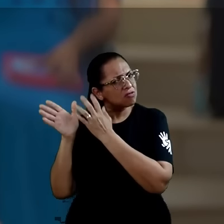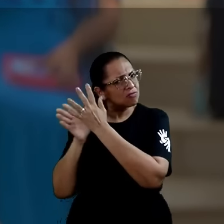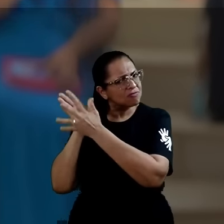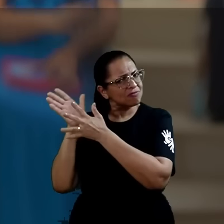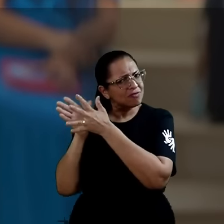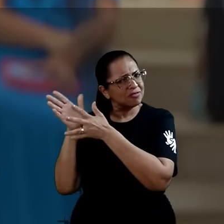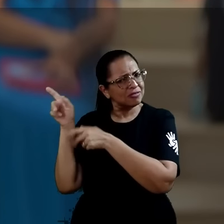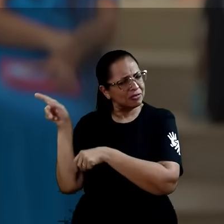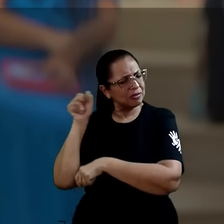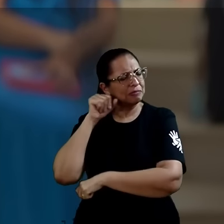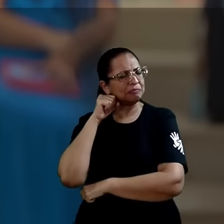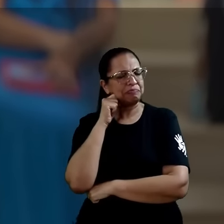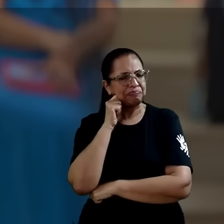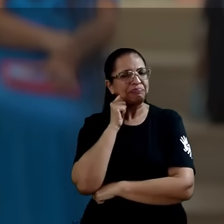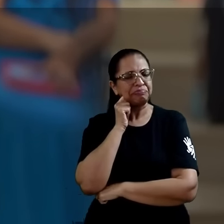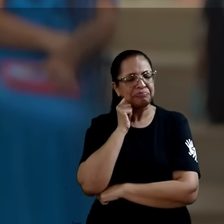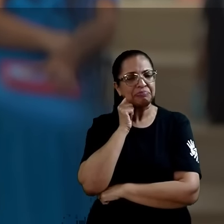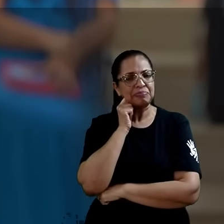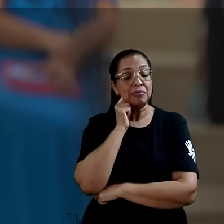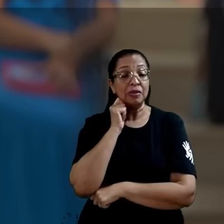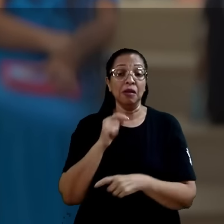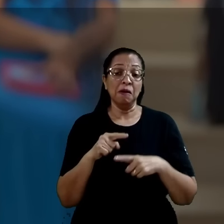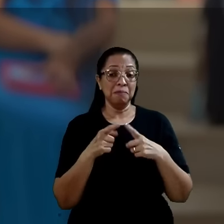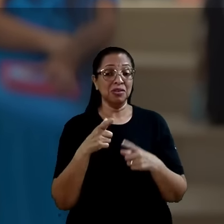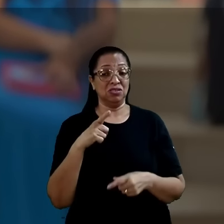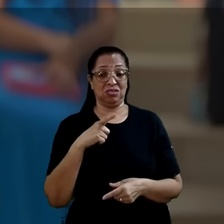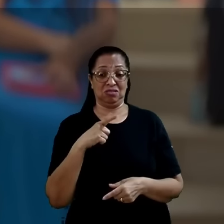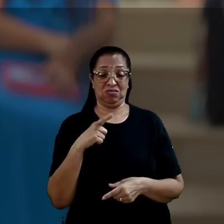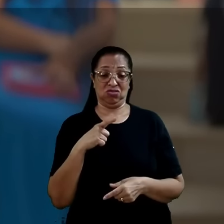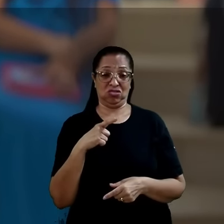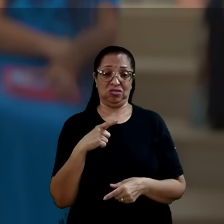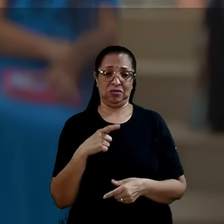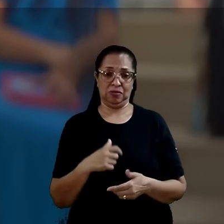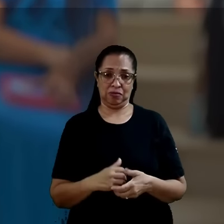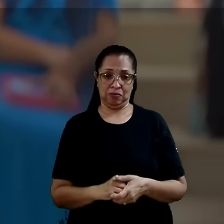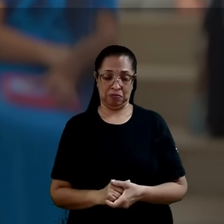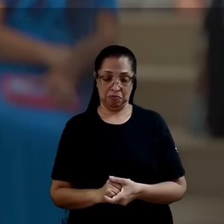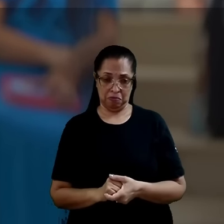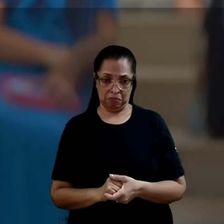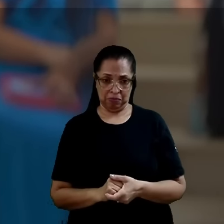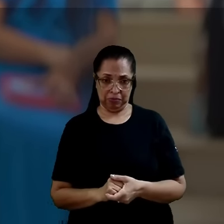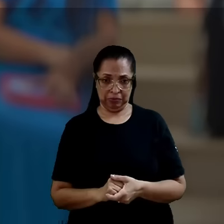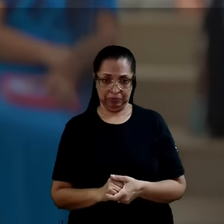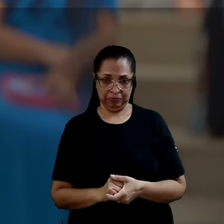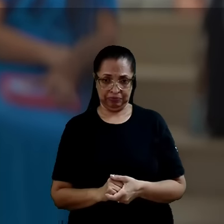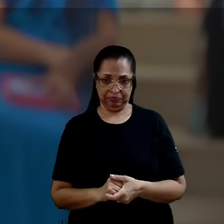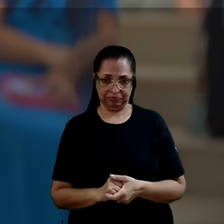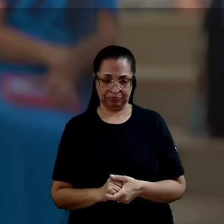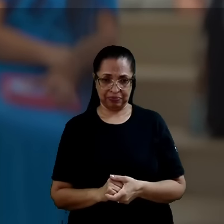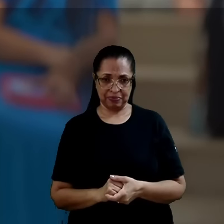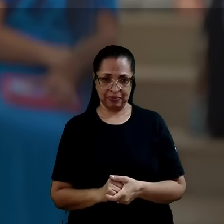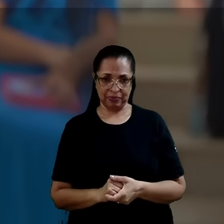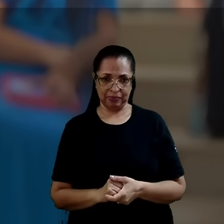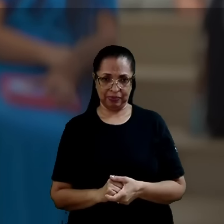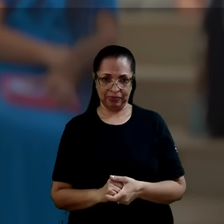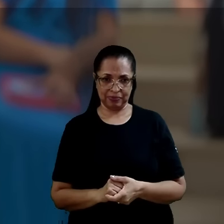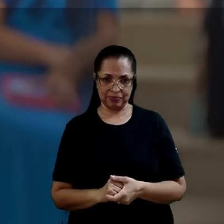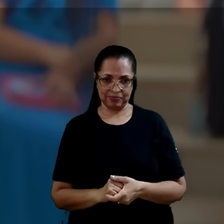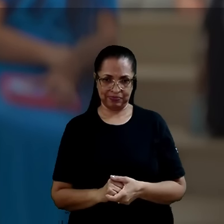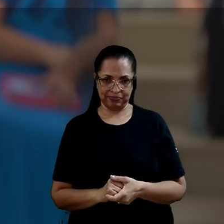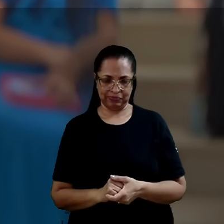Castor só havia ali uma dificuldade porque aquele que os presidentes queriam como pastor ele não queria ser Pastor ele queria ser